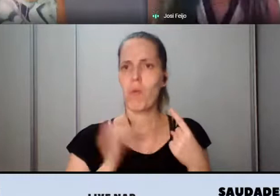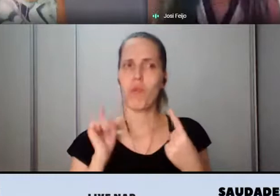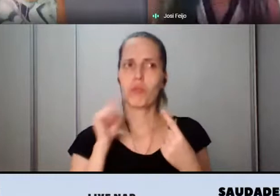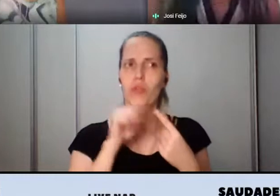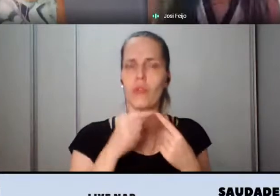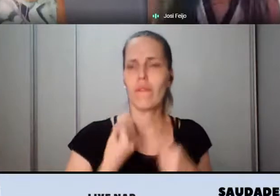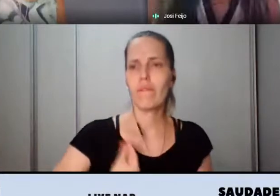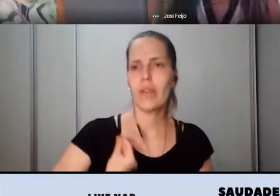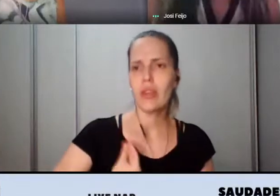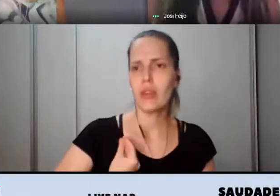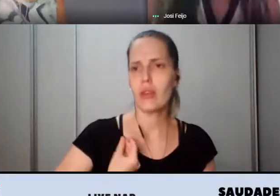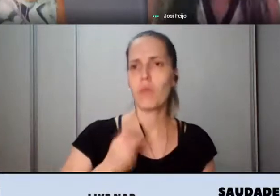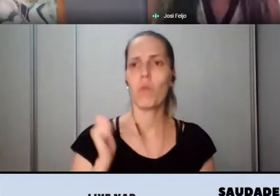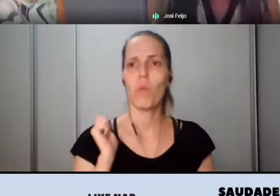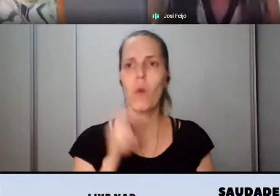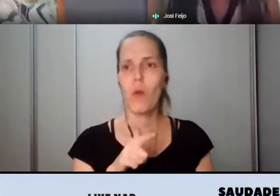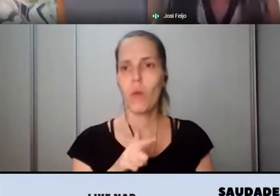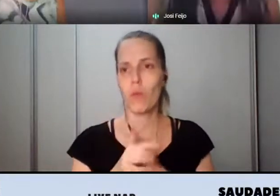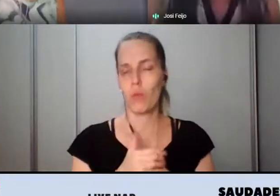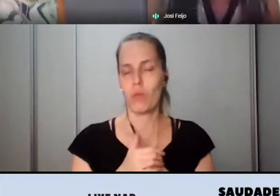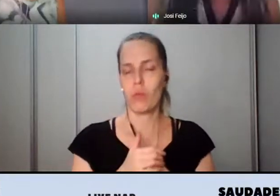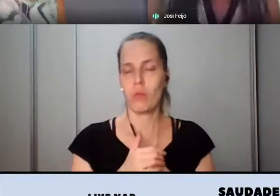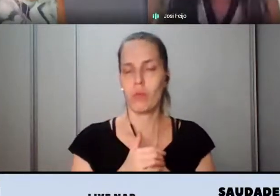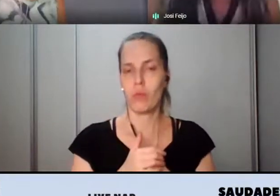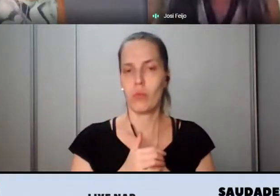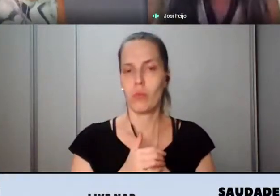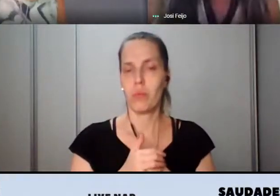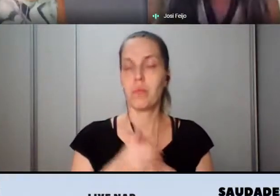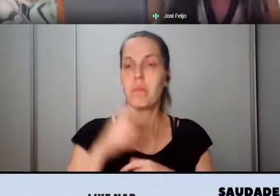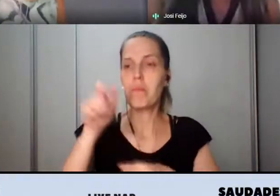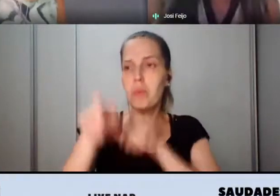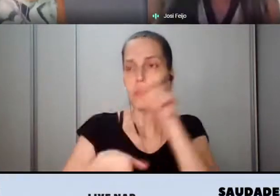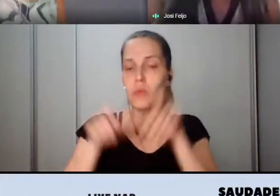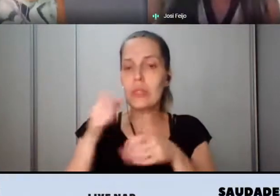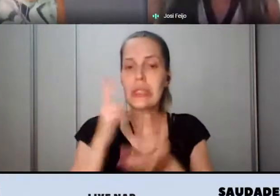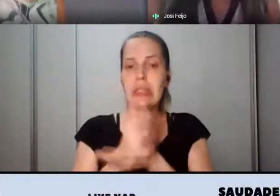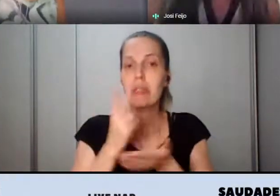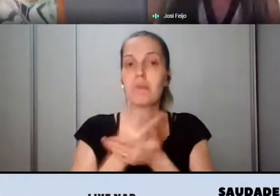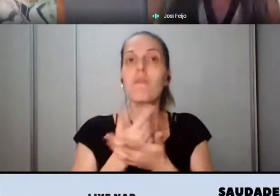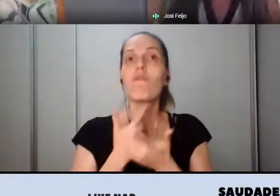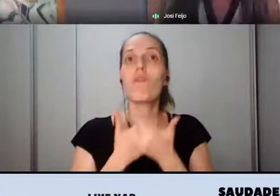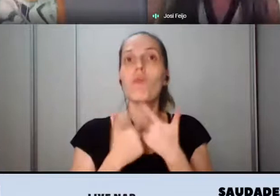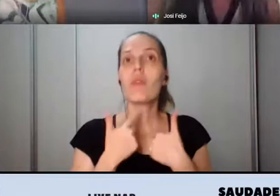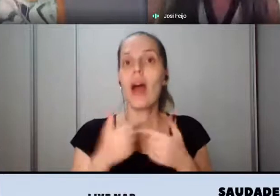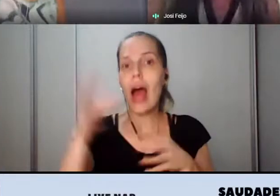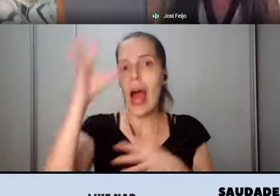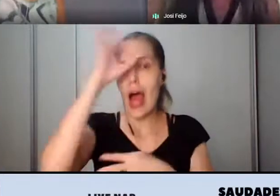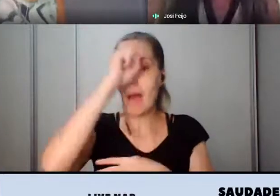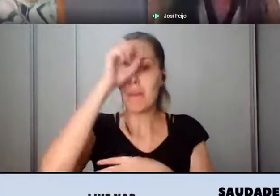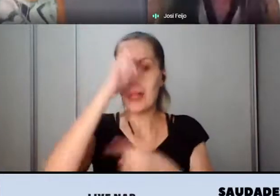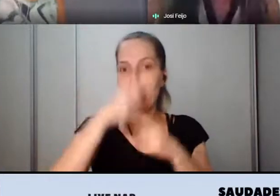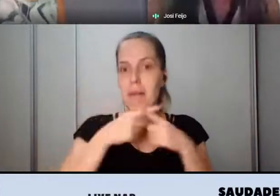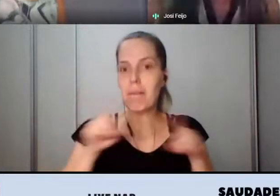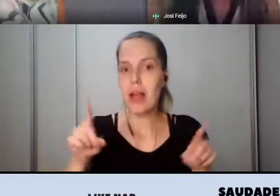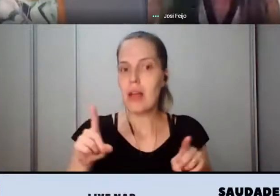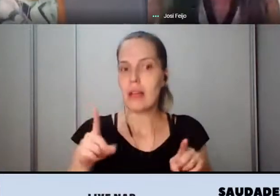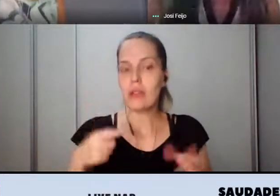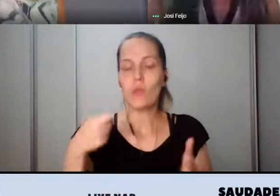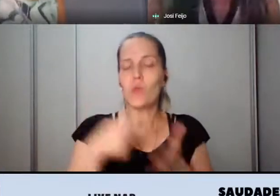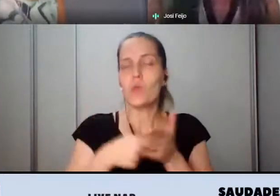pessoas que sempre tiveram vontade de aprender alguma coisa e nunca haviam tentado e se